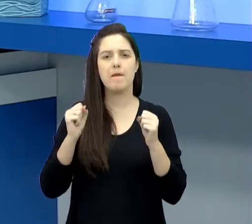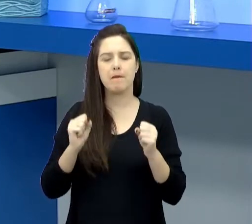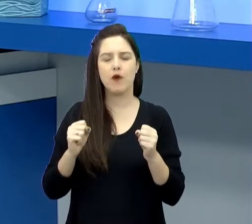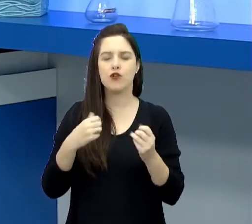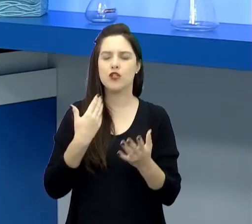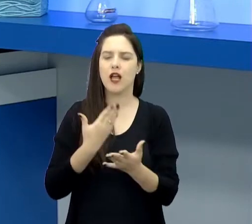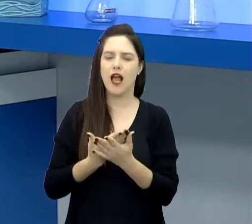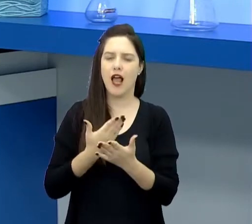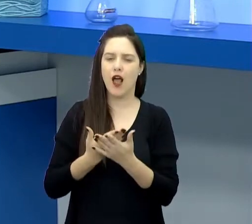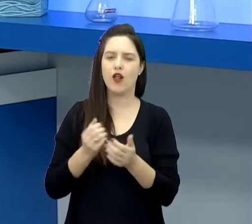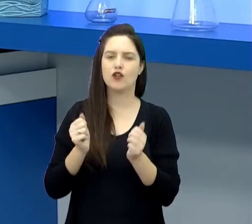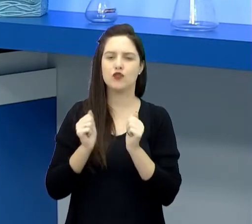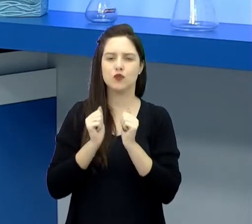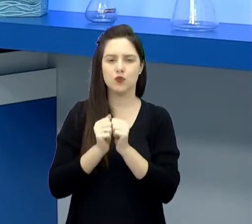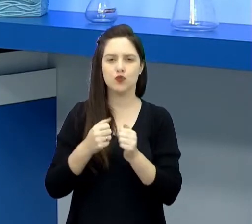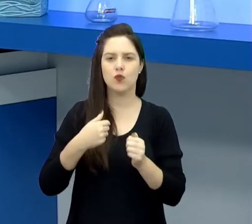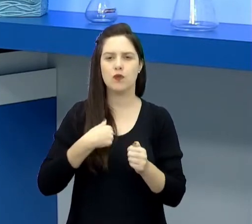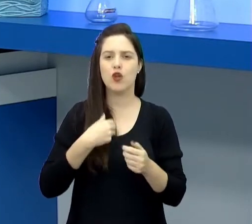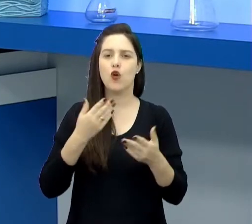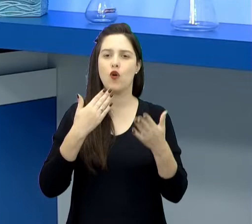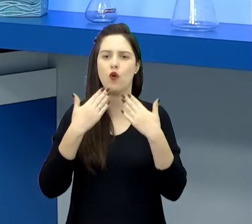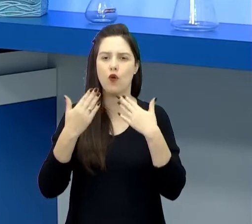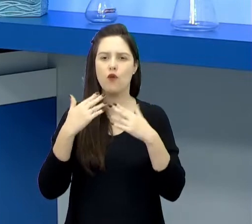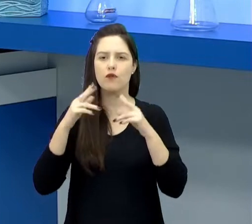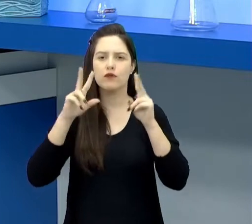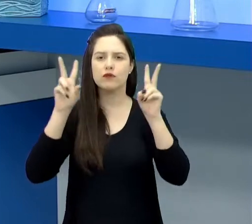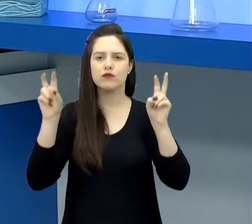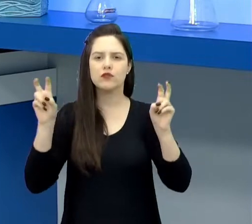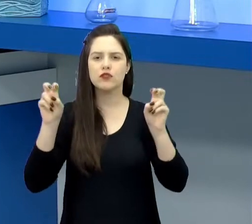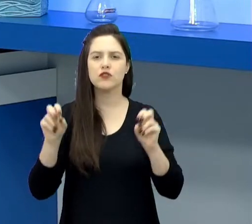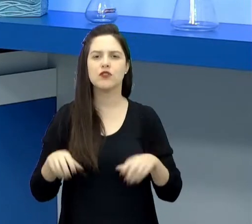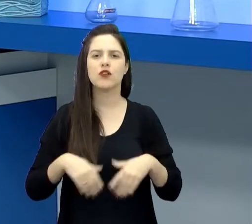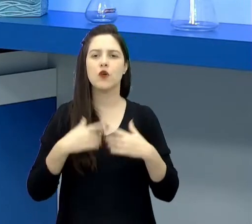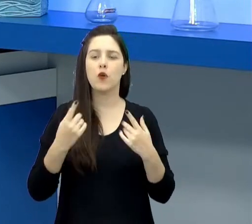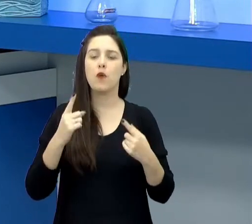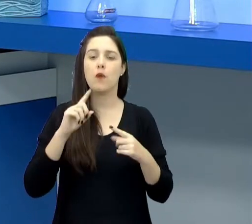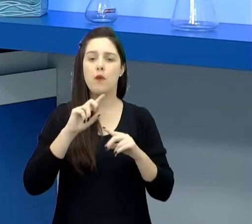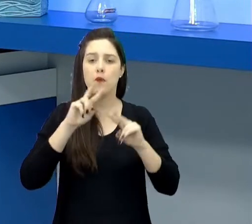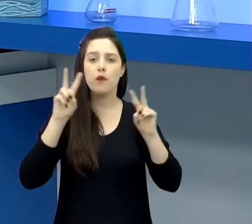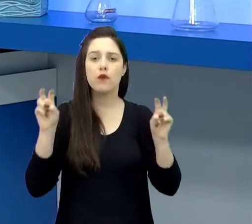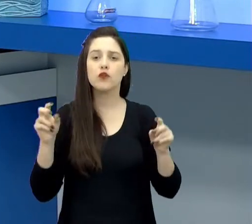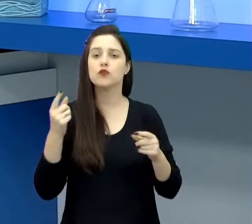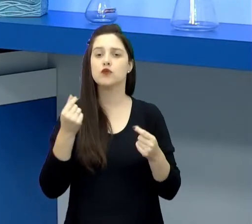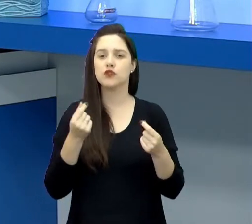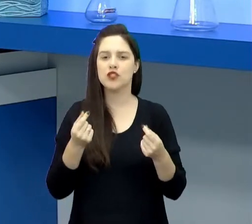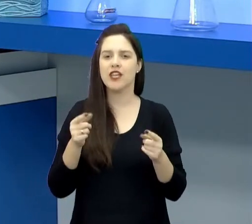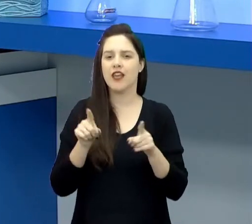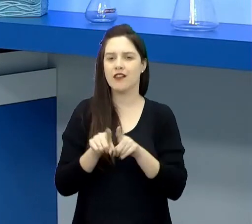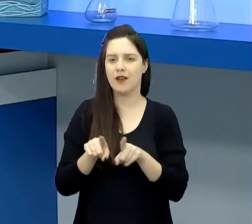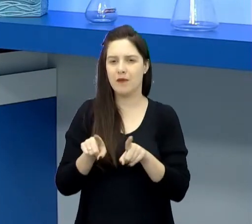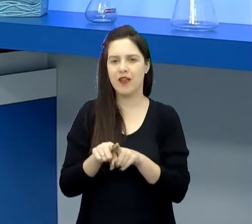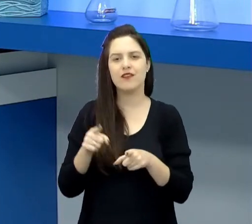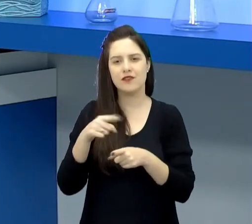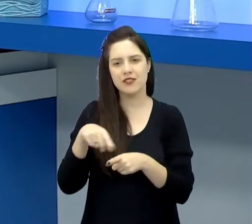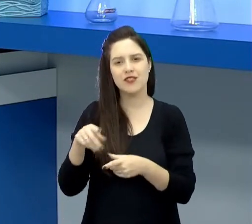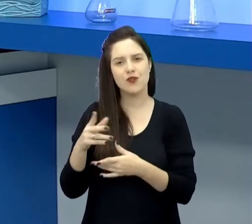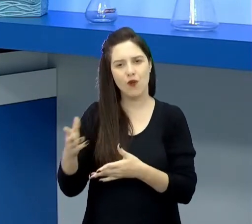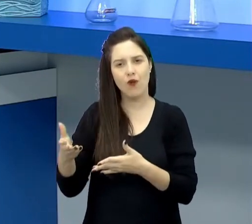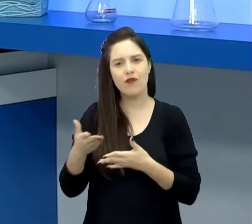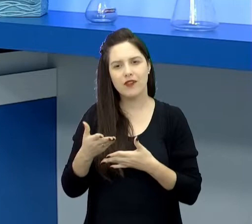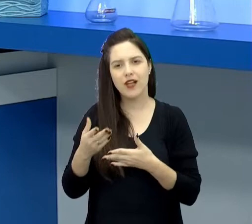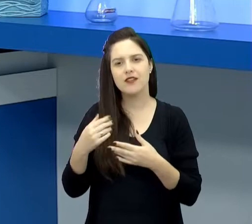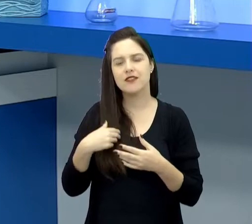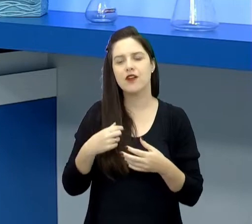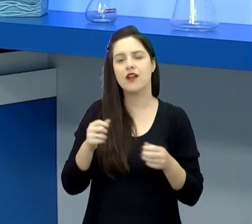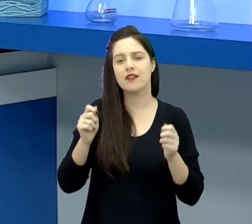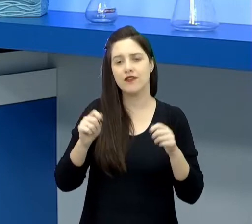comigo aqui junto, para a gente conversar sobre o bom uso do dinheiro. Está convidado, pede para o seu professor entrar em contato ou nas minhas